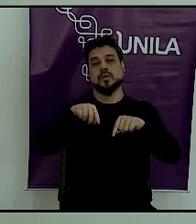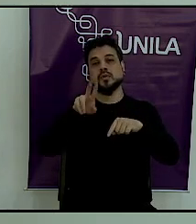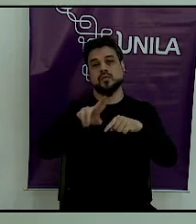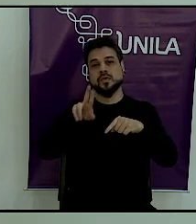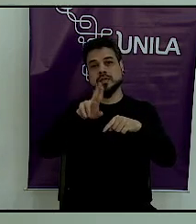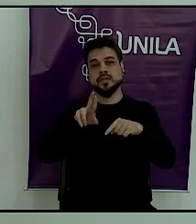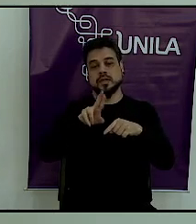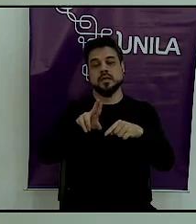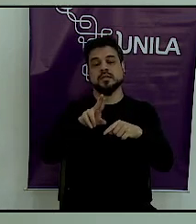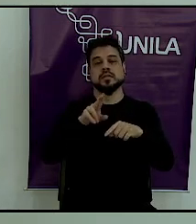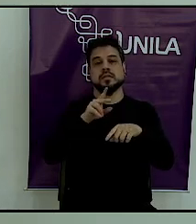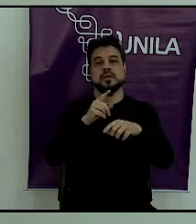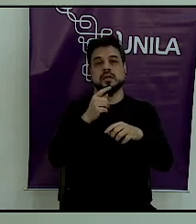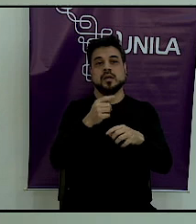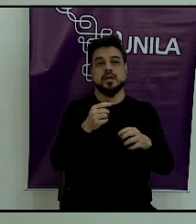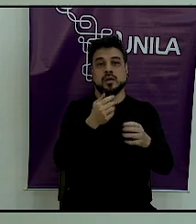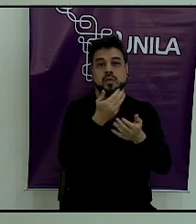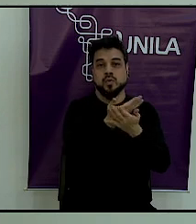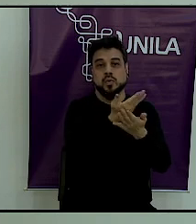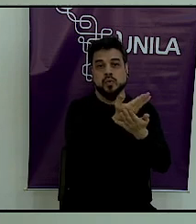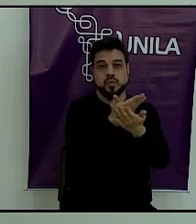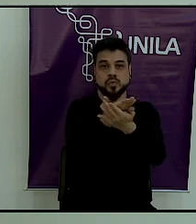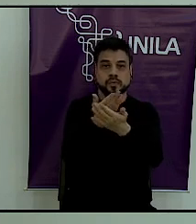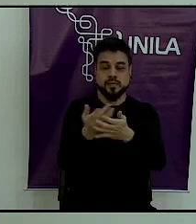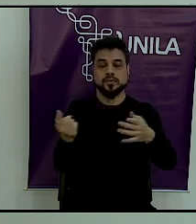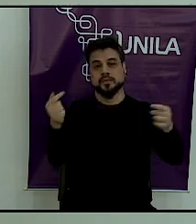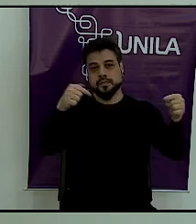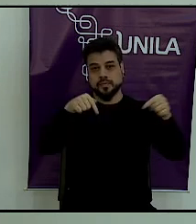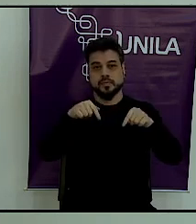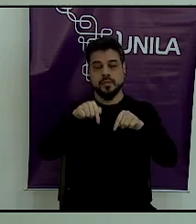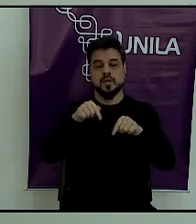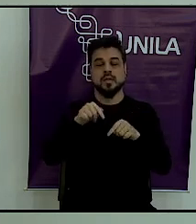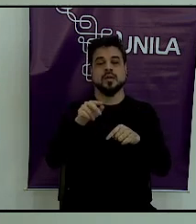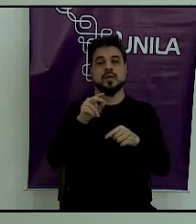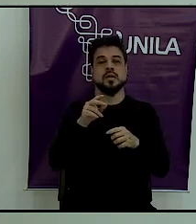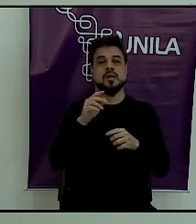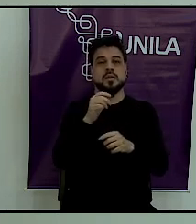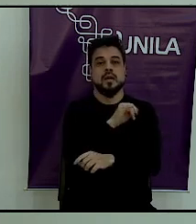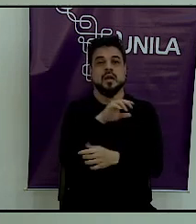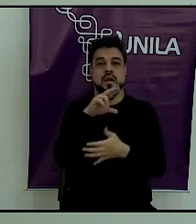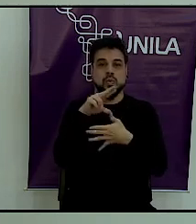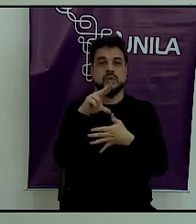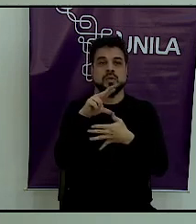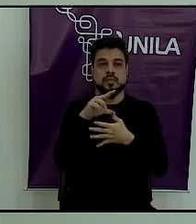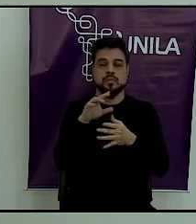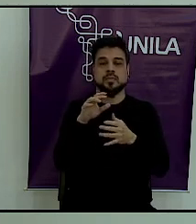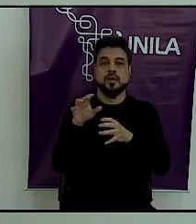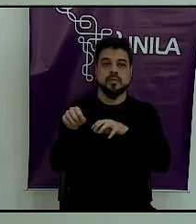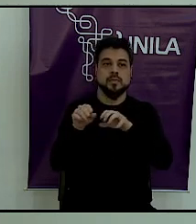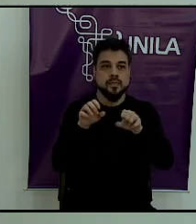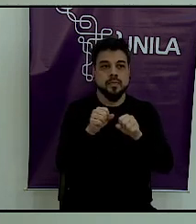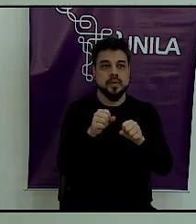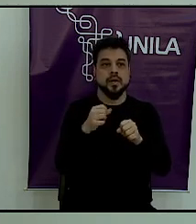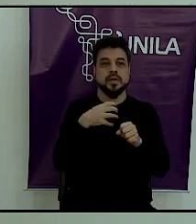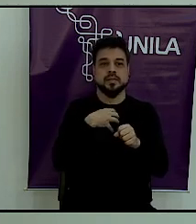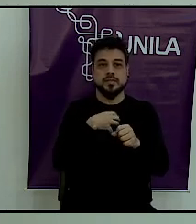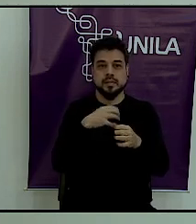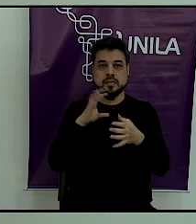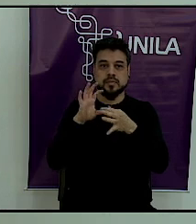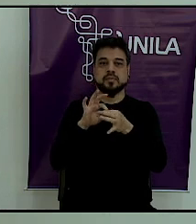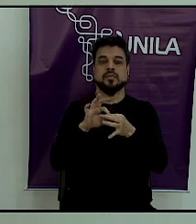em que os estudantes virão à UNILA para se apropriarem e se sentirem parte também desse